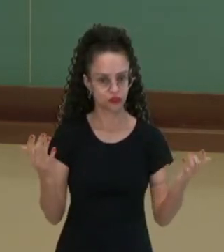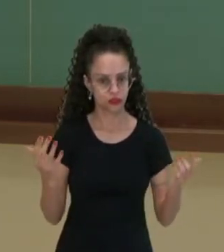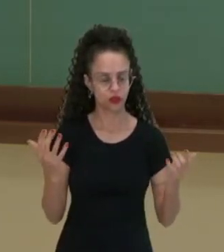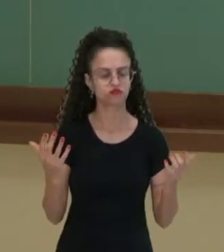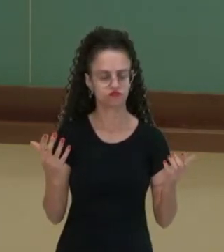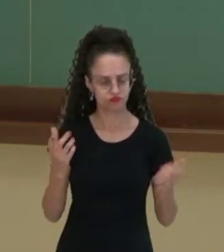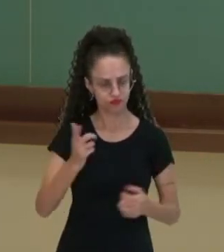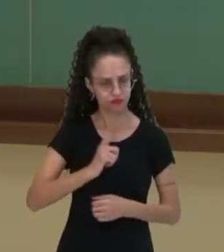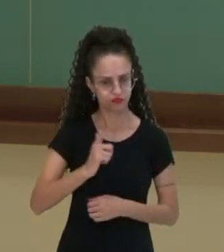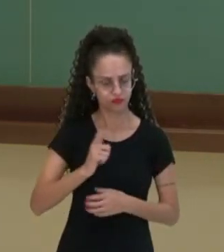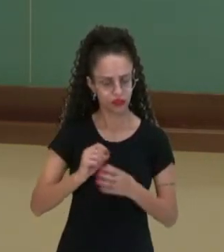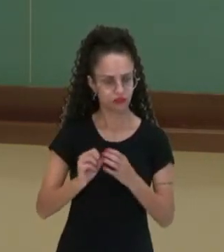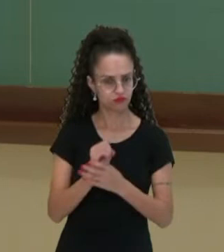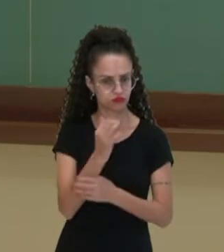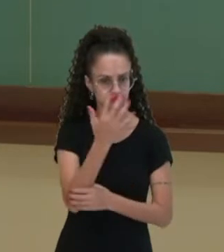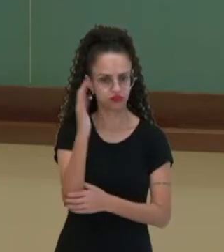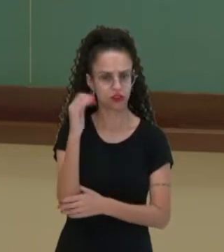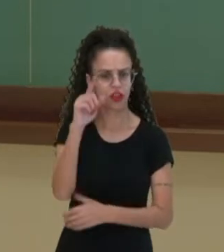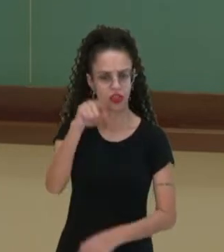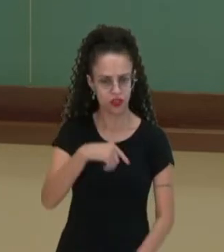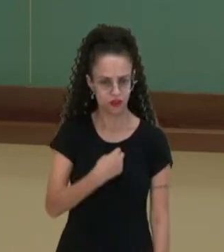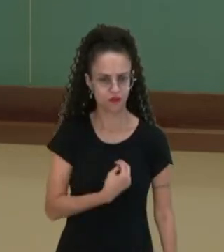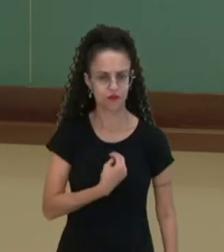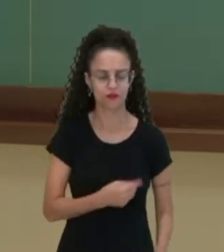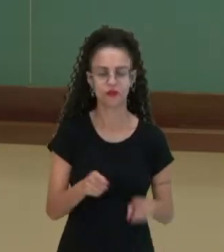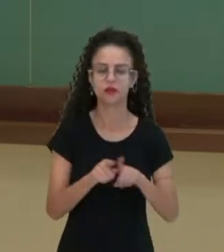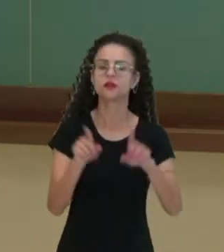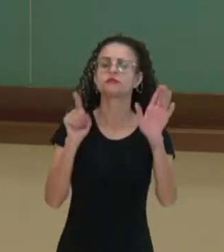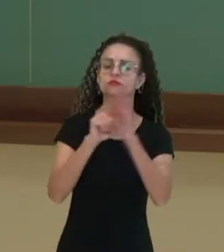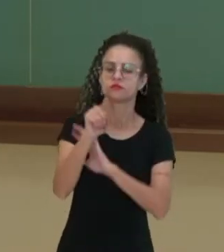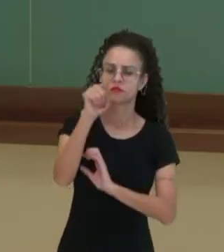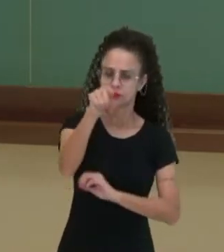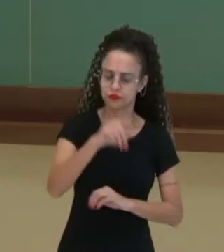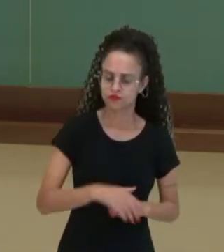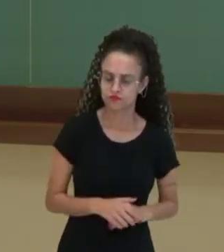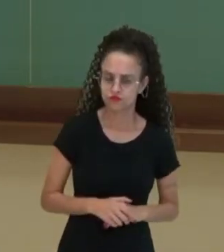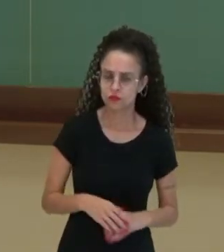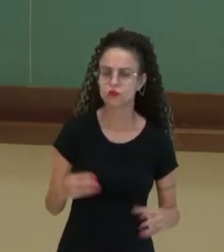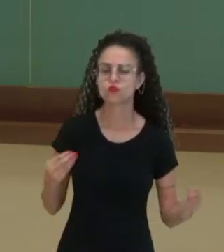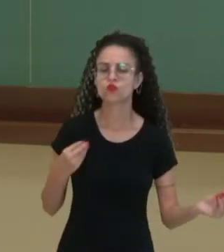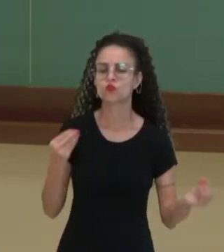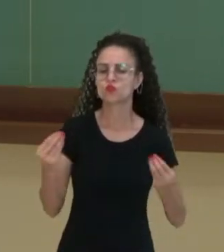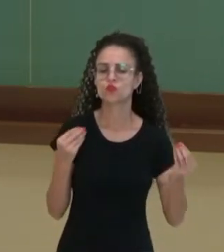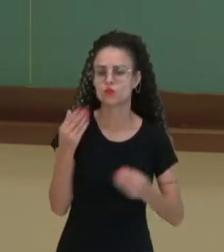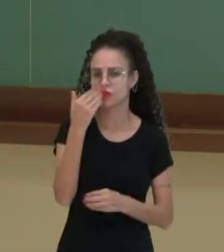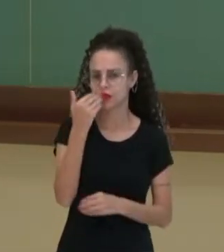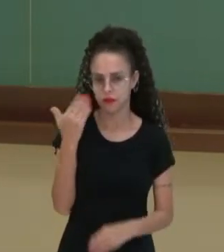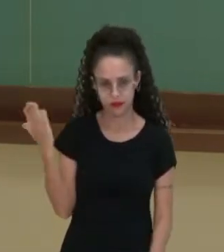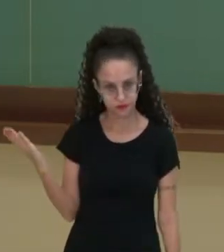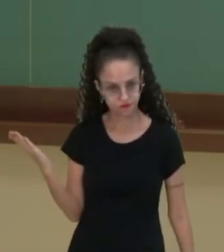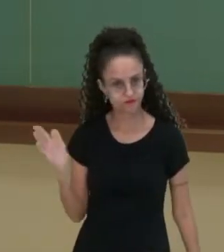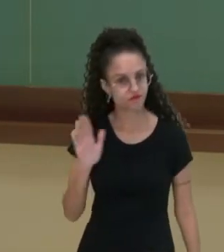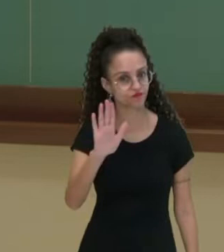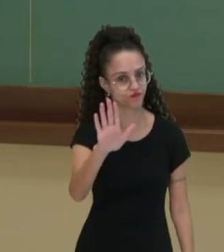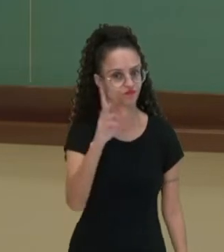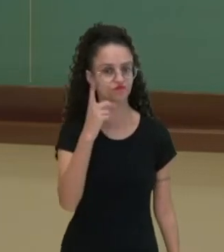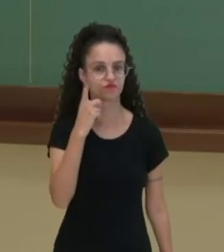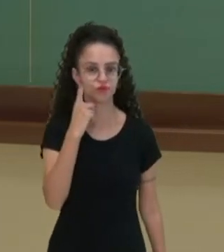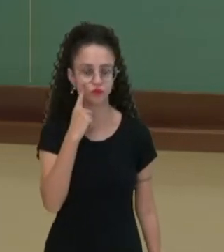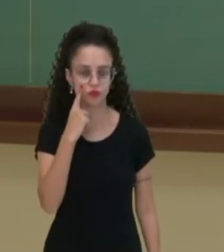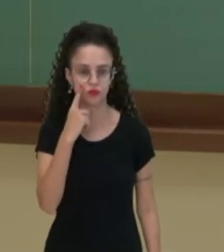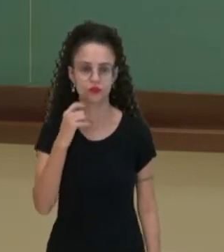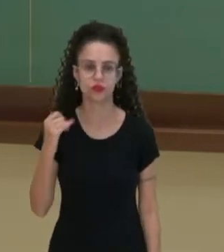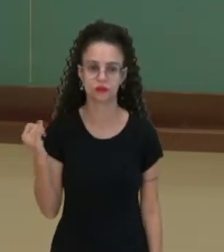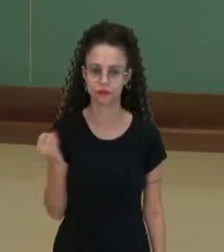plantas que também são seres vivos. Aí eu pergunto para você, como que eles se alimentam? Então veja bem, é importante que a